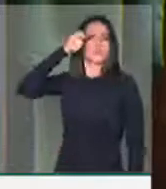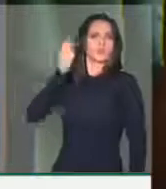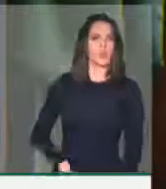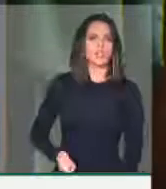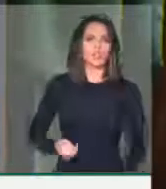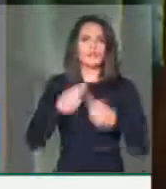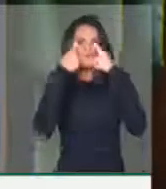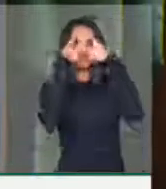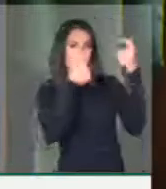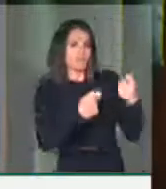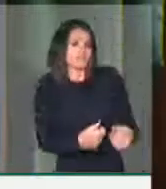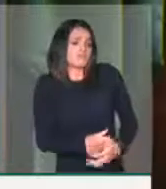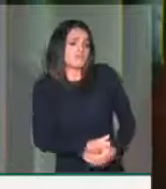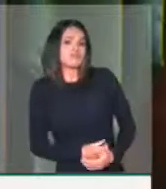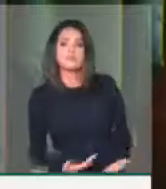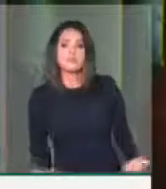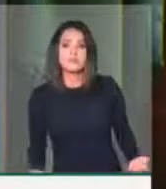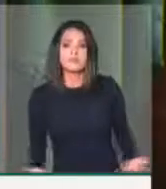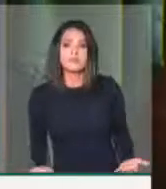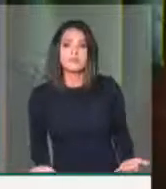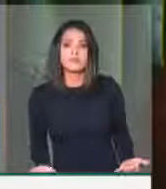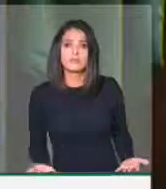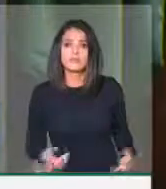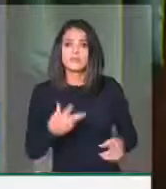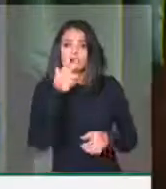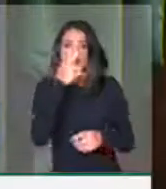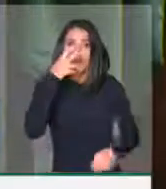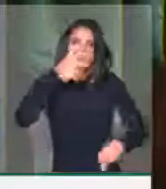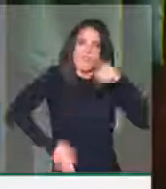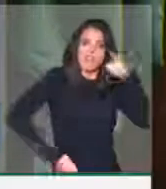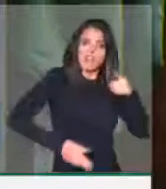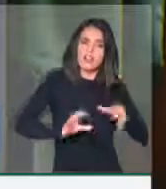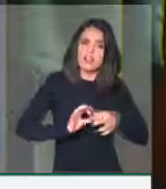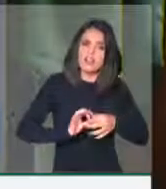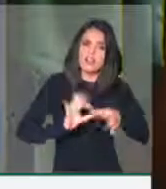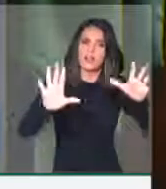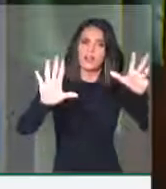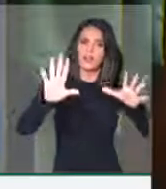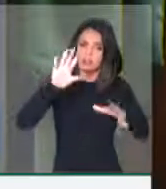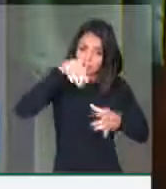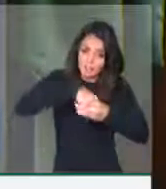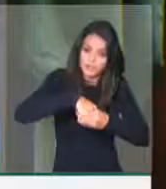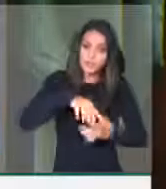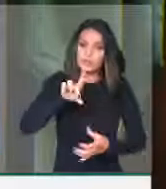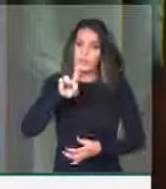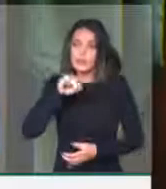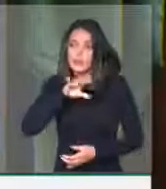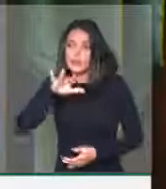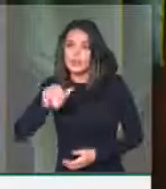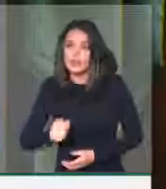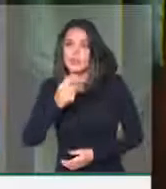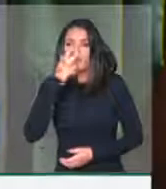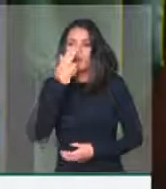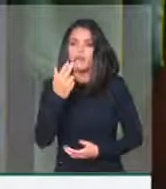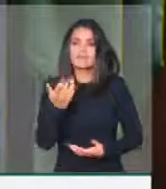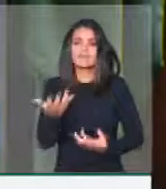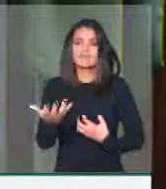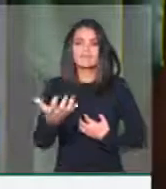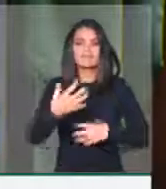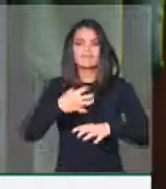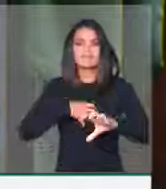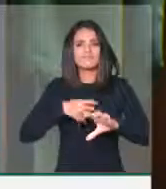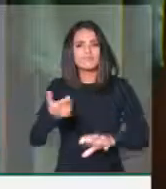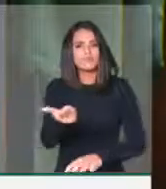da violência, da restrição das liberdades democráticas e uma apatia de